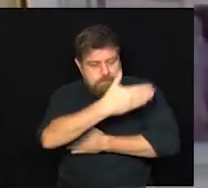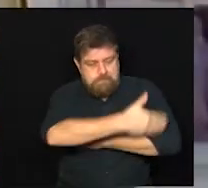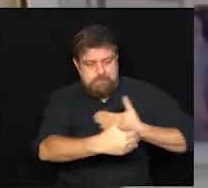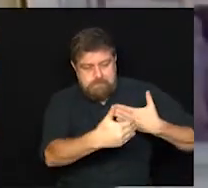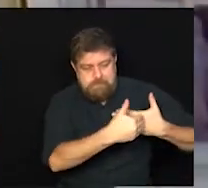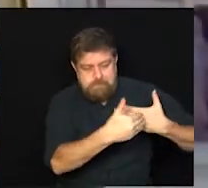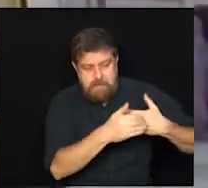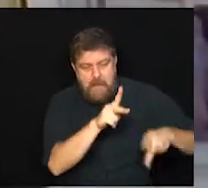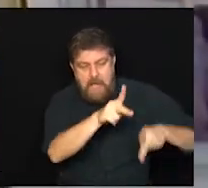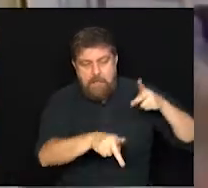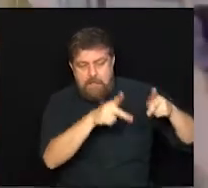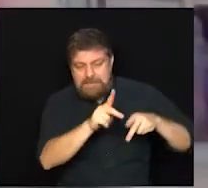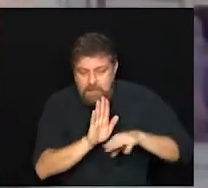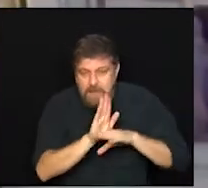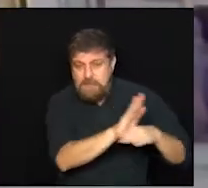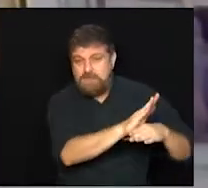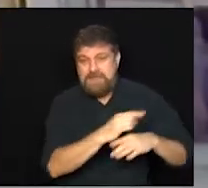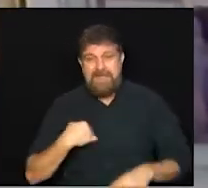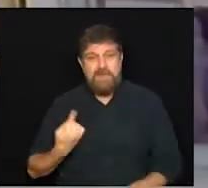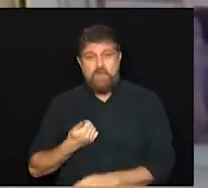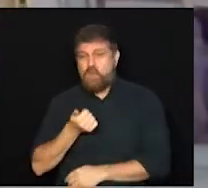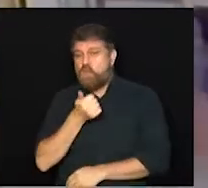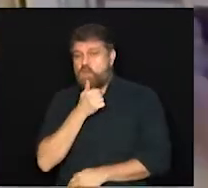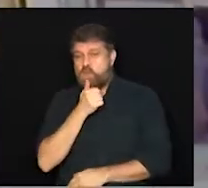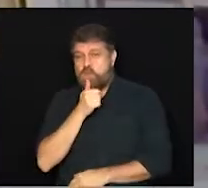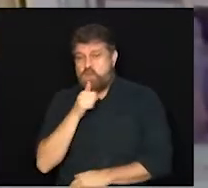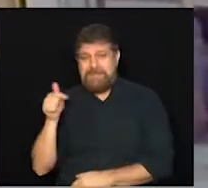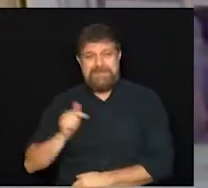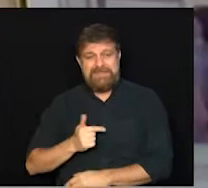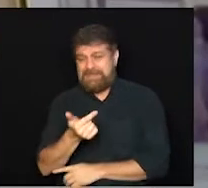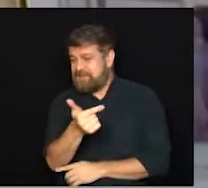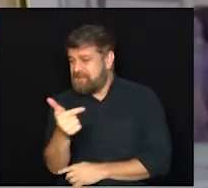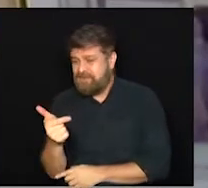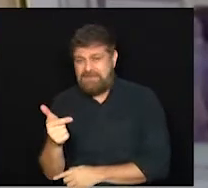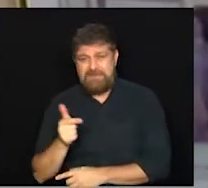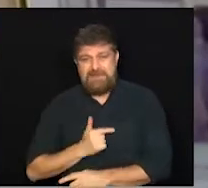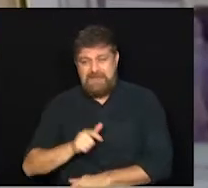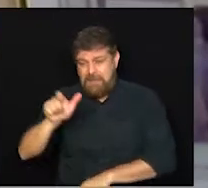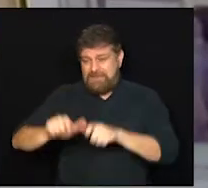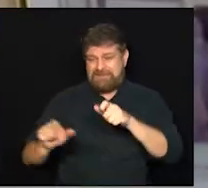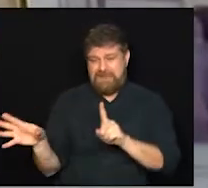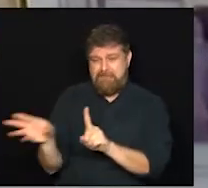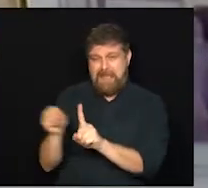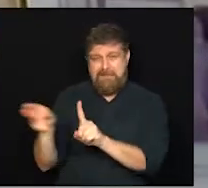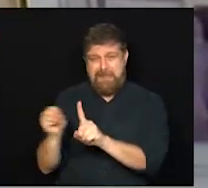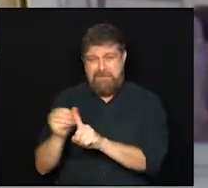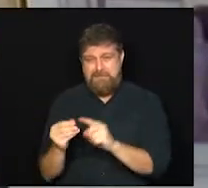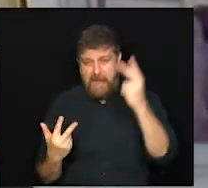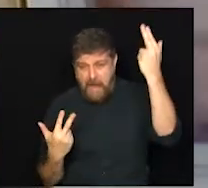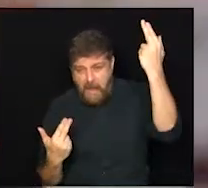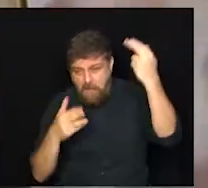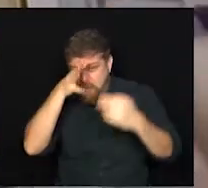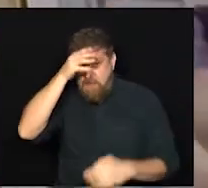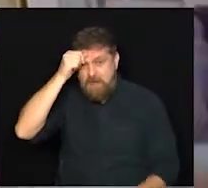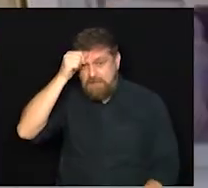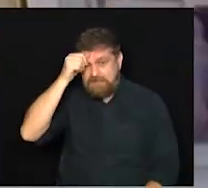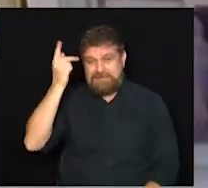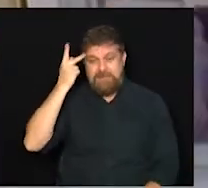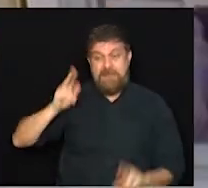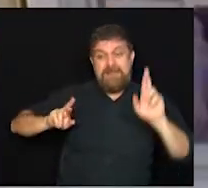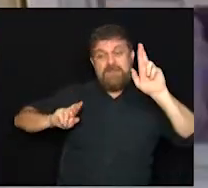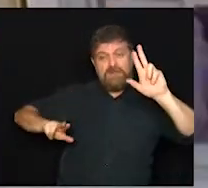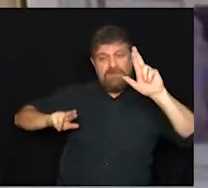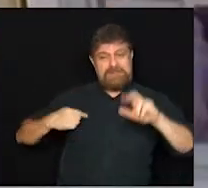da população. Nós não chegamos àquele nível de imunidade, porque não era tanta gente infectada. E, ao mesmo tempo, nós